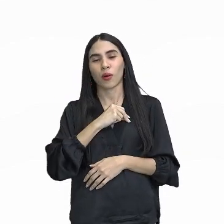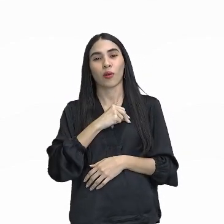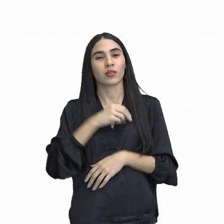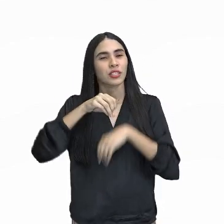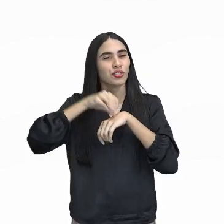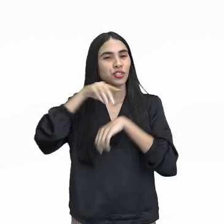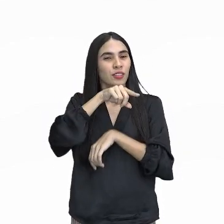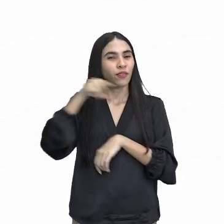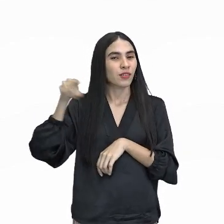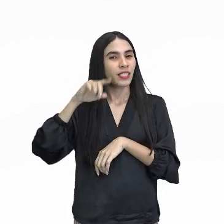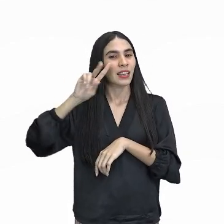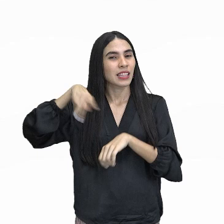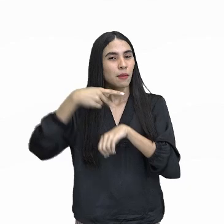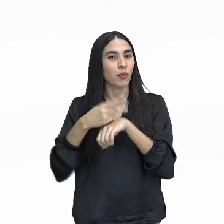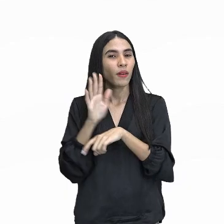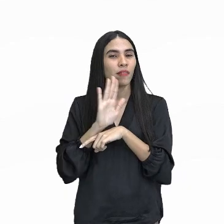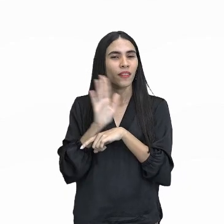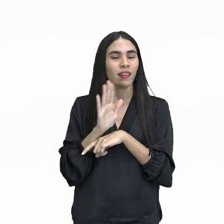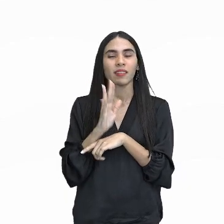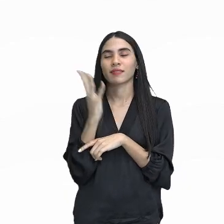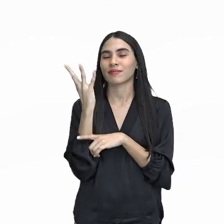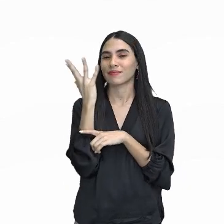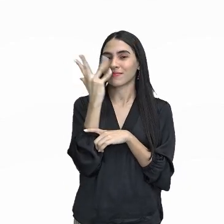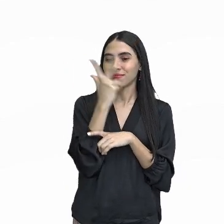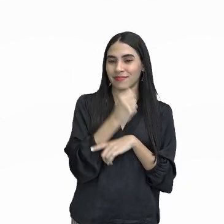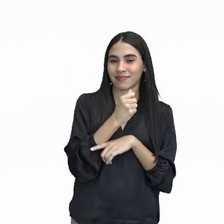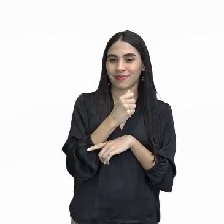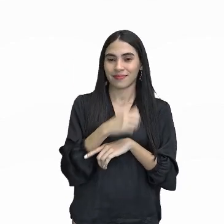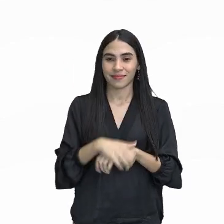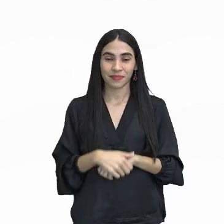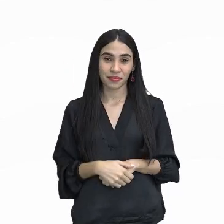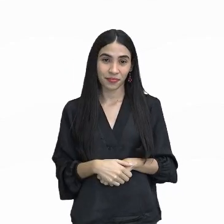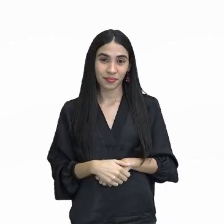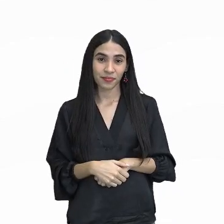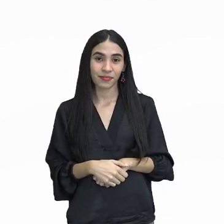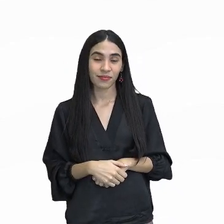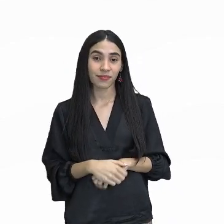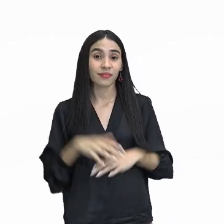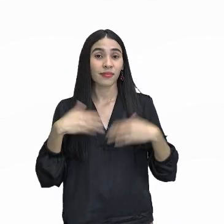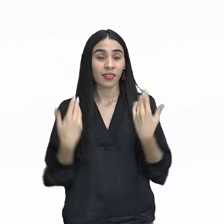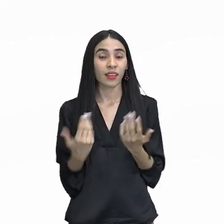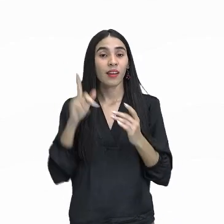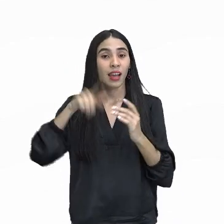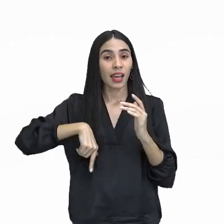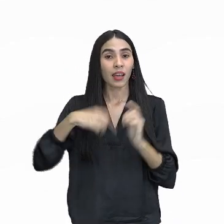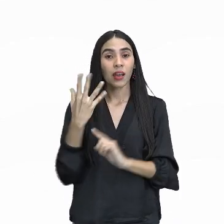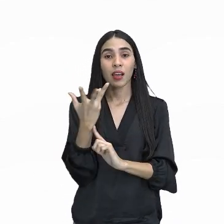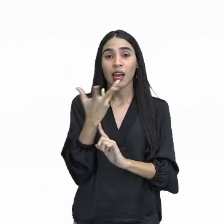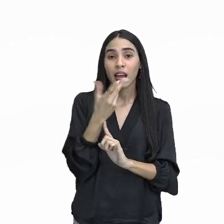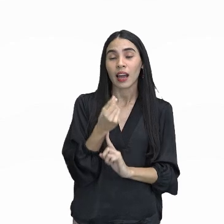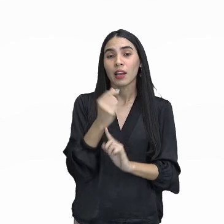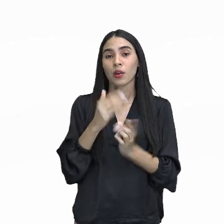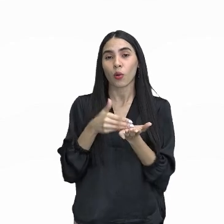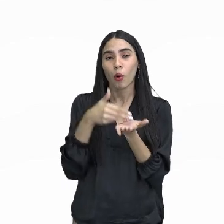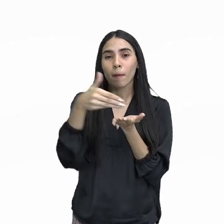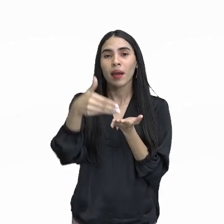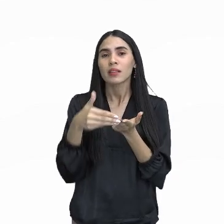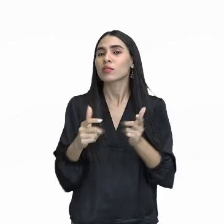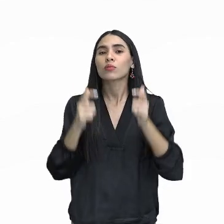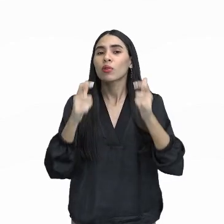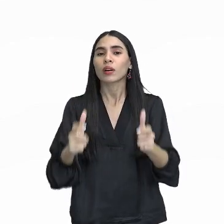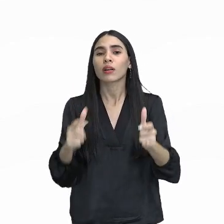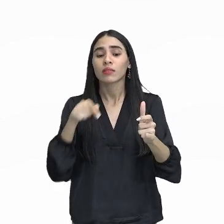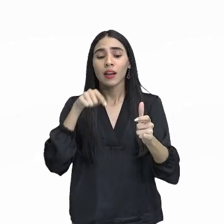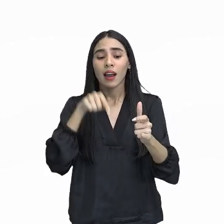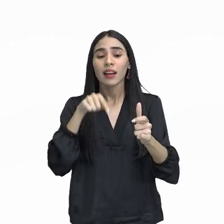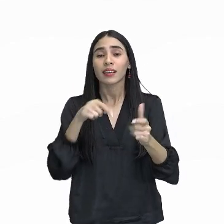para depois você ver. É lindo. Então, são obras que elas começam onde? No teatro.